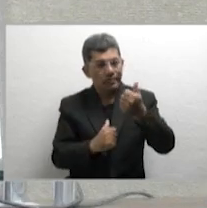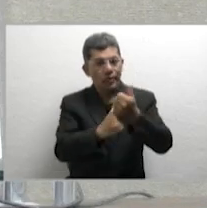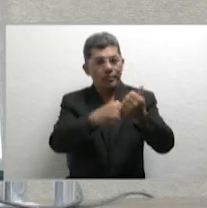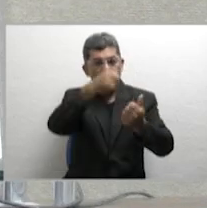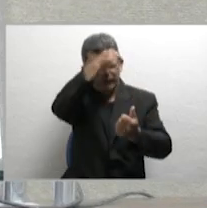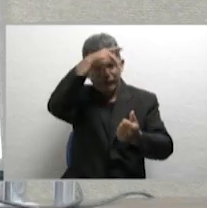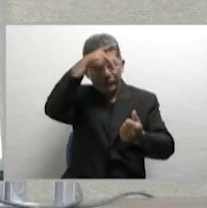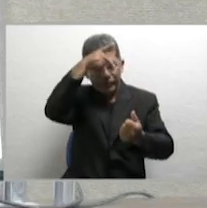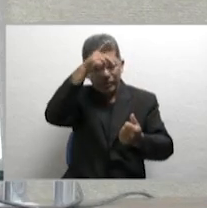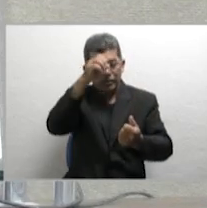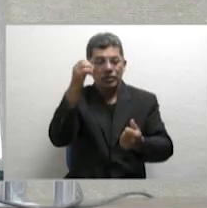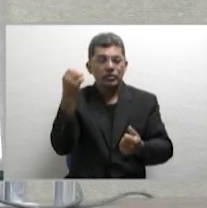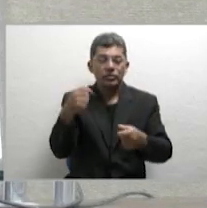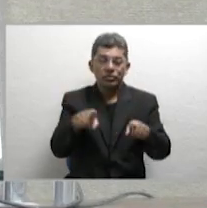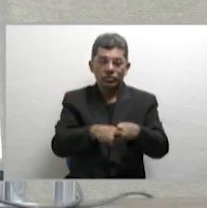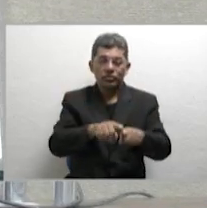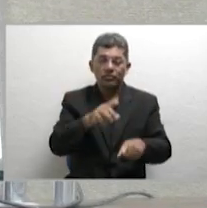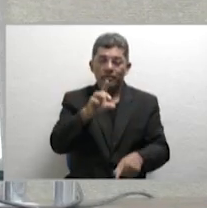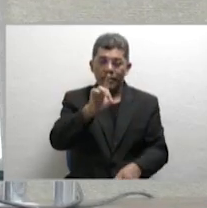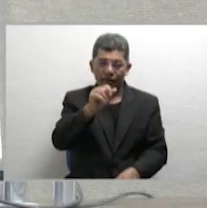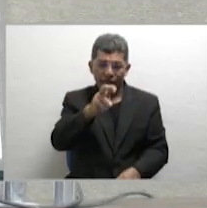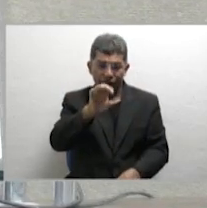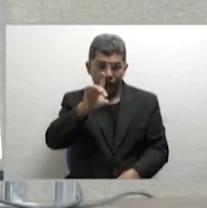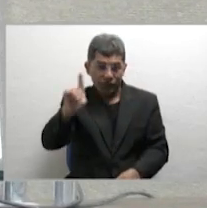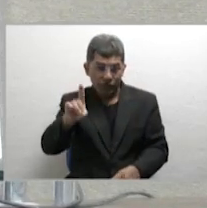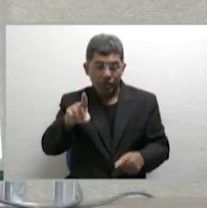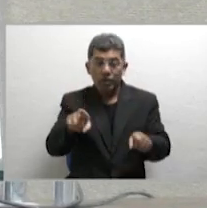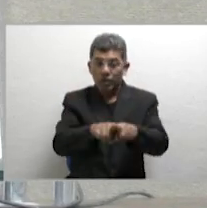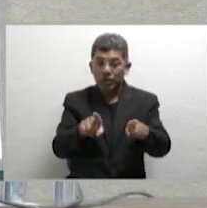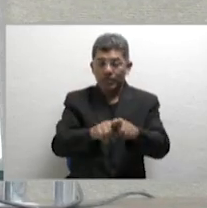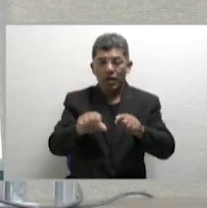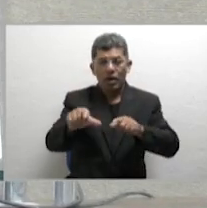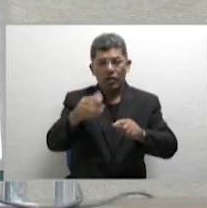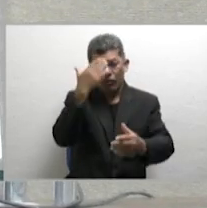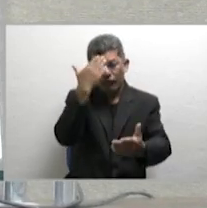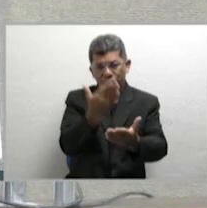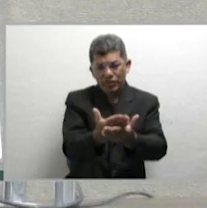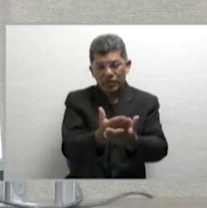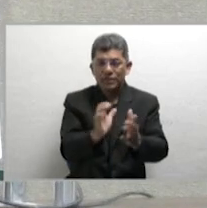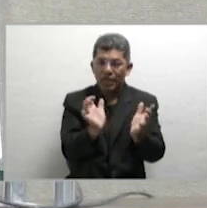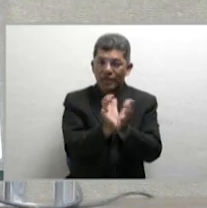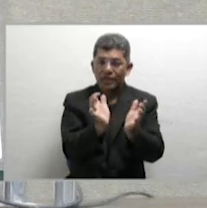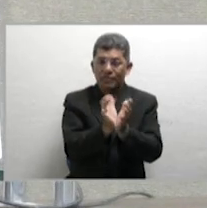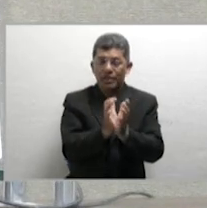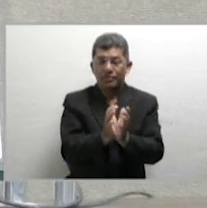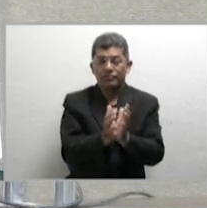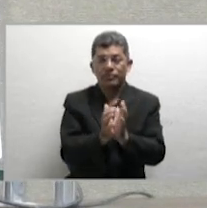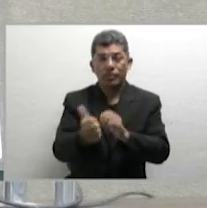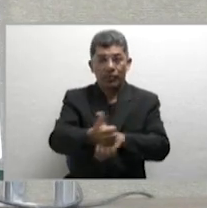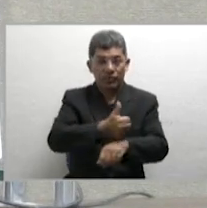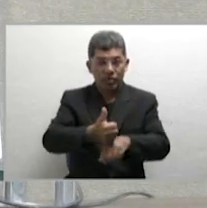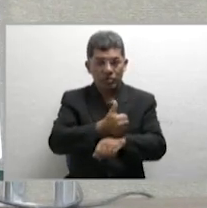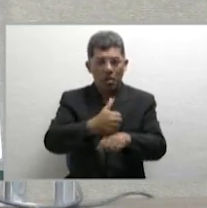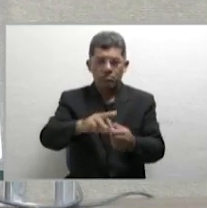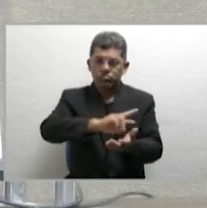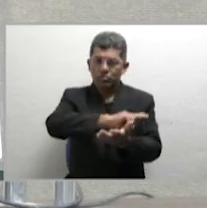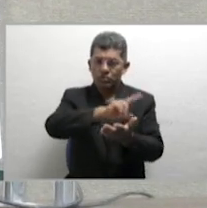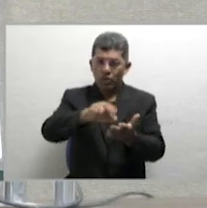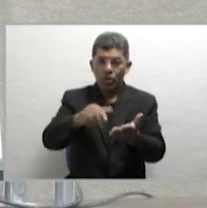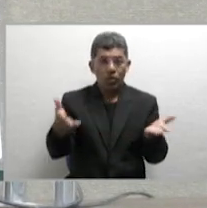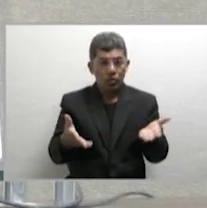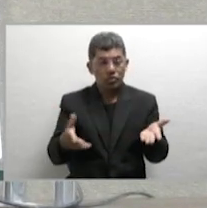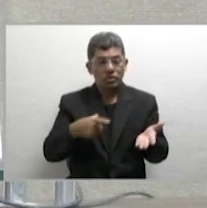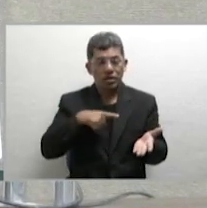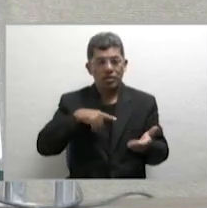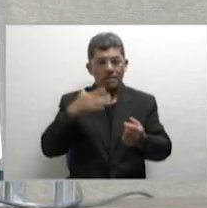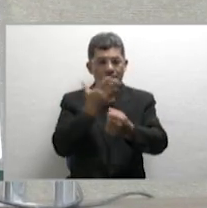do prefeito Davi Almeida, e a confiança no trabalho que é feito por essa equipe muito eficiente, que hoje está lá à